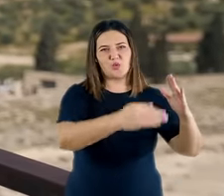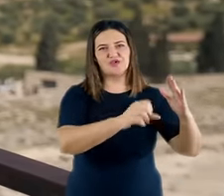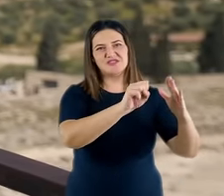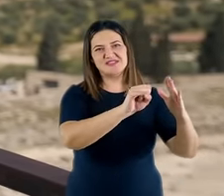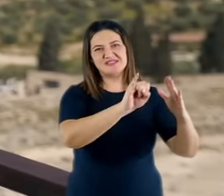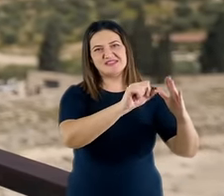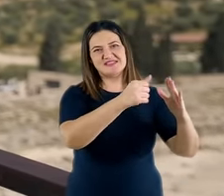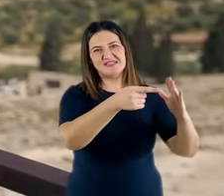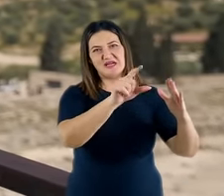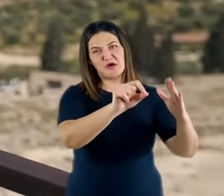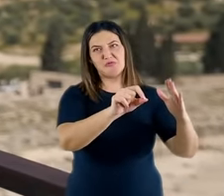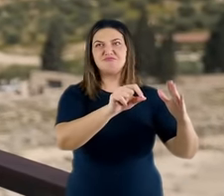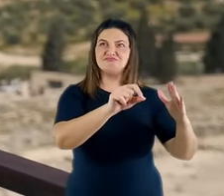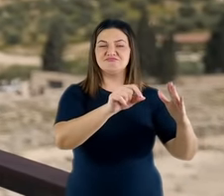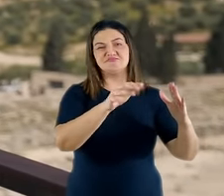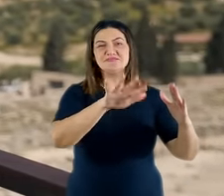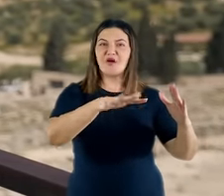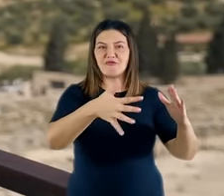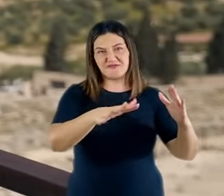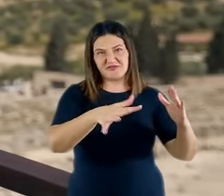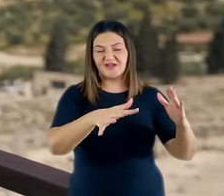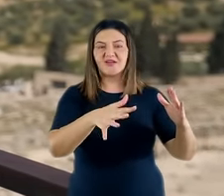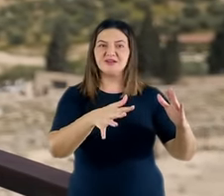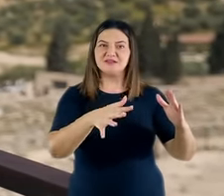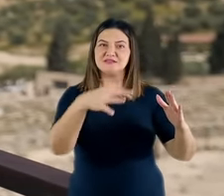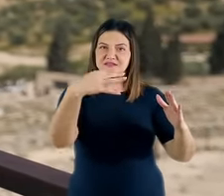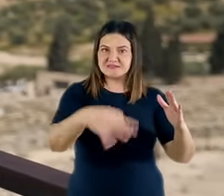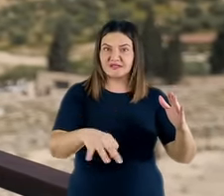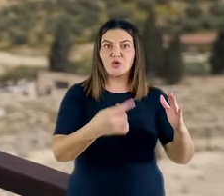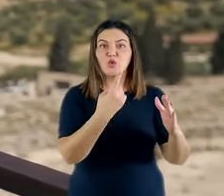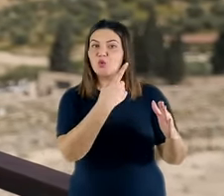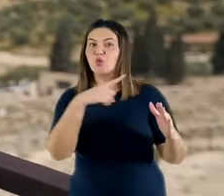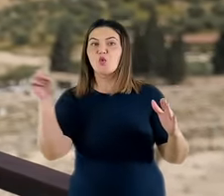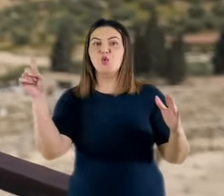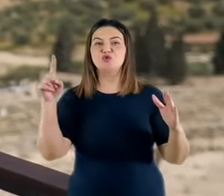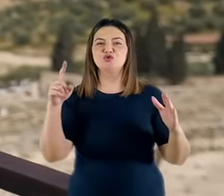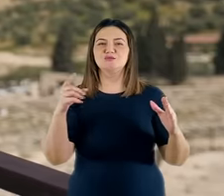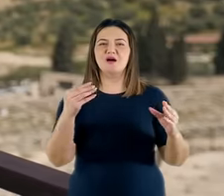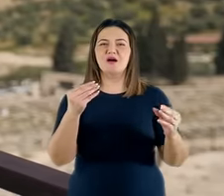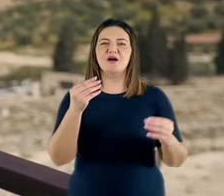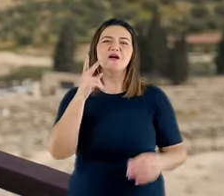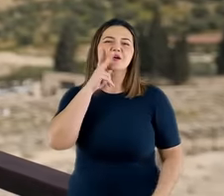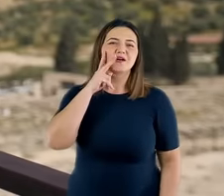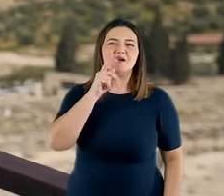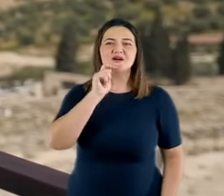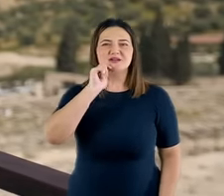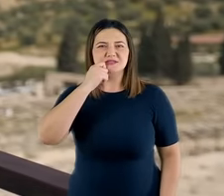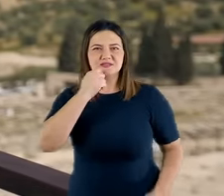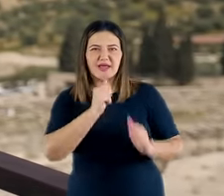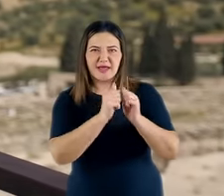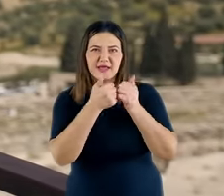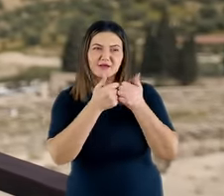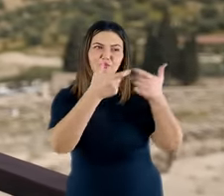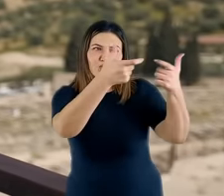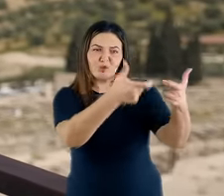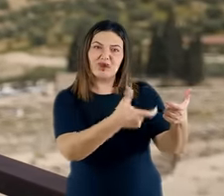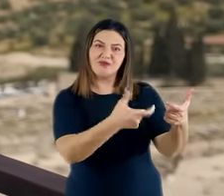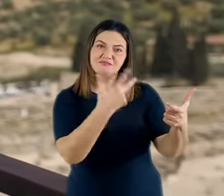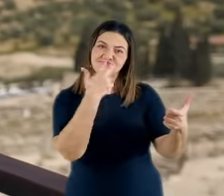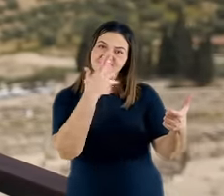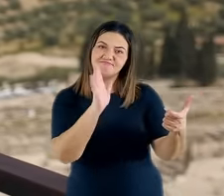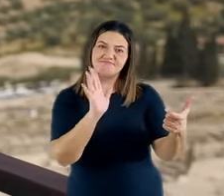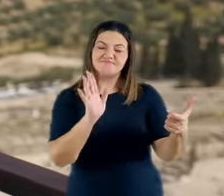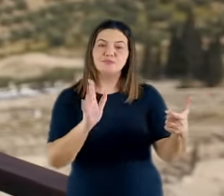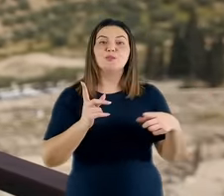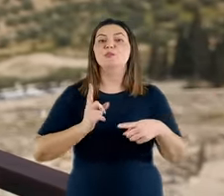é talvez provável que o local da última ceia de Jesus estivesse em algum canto naquele setor.